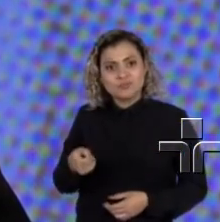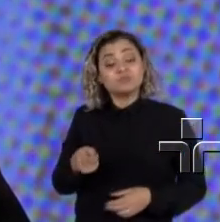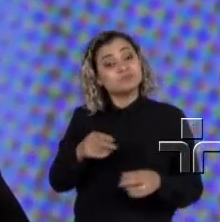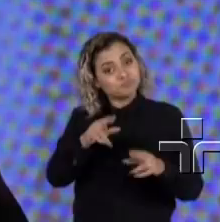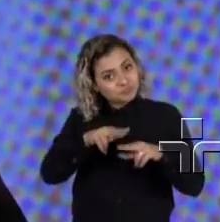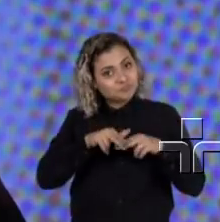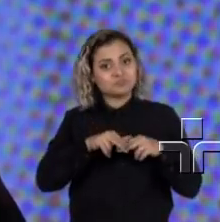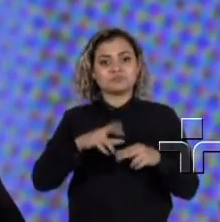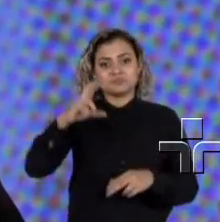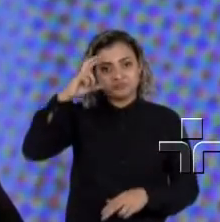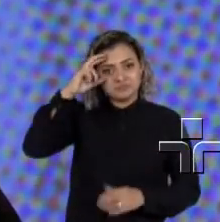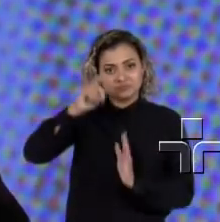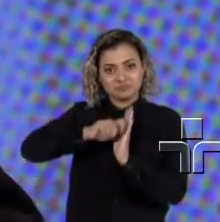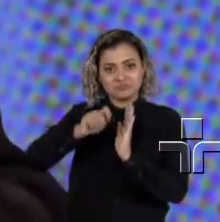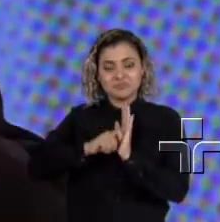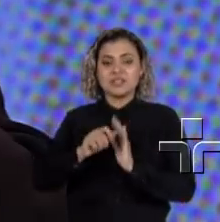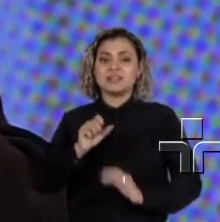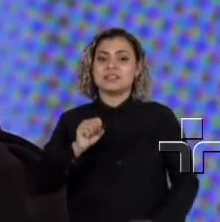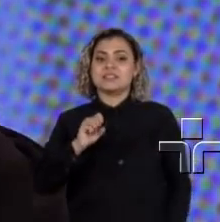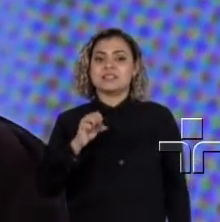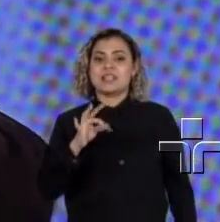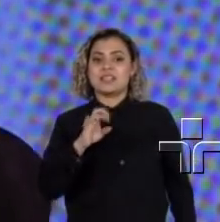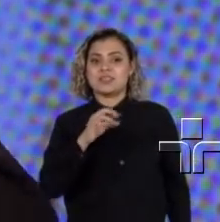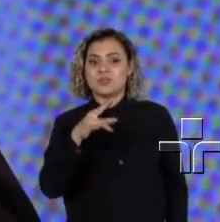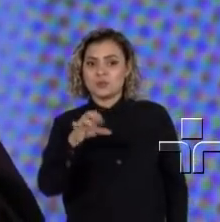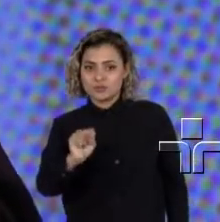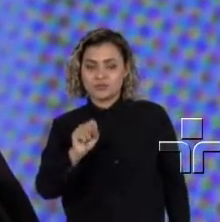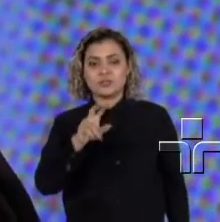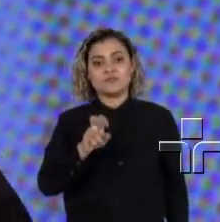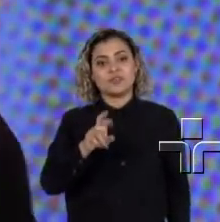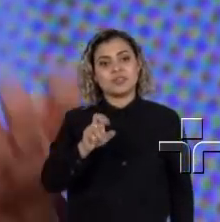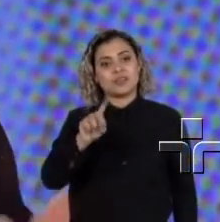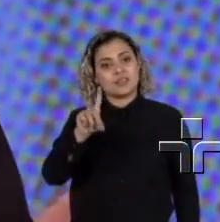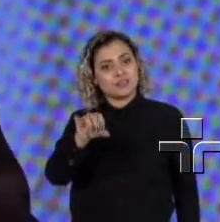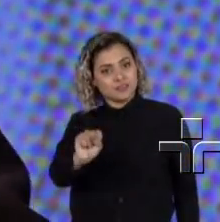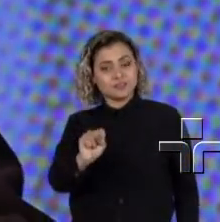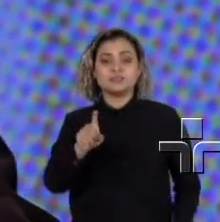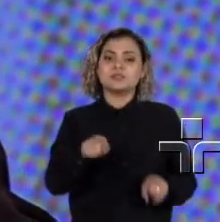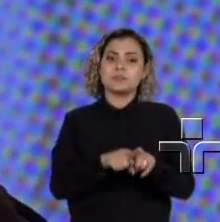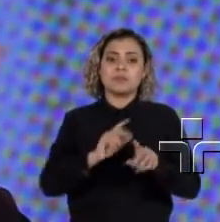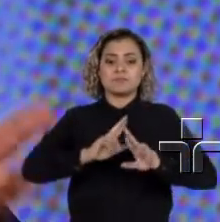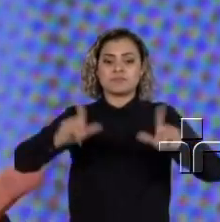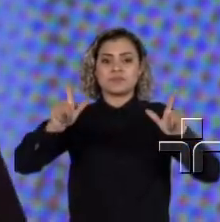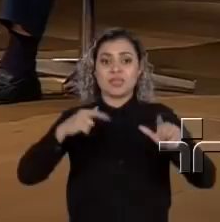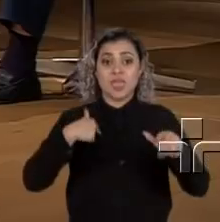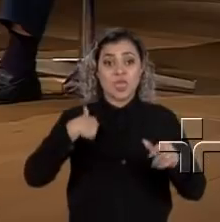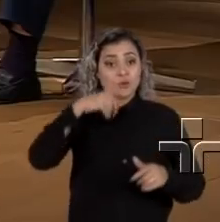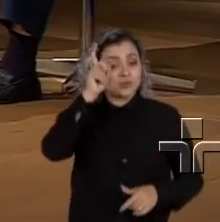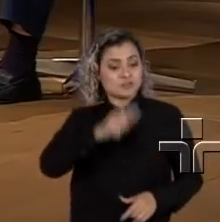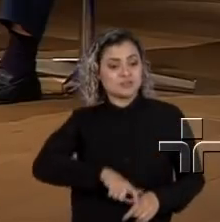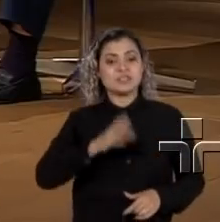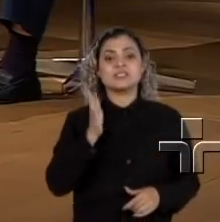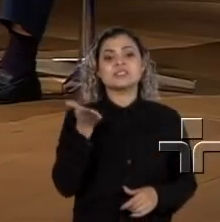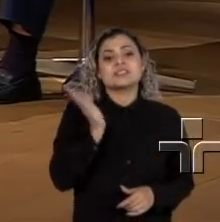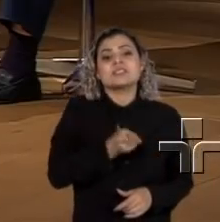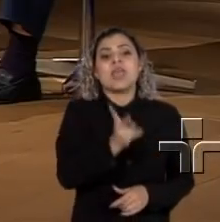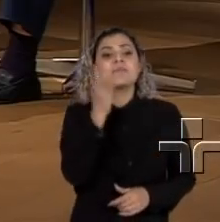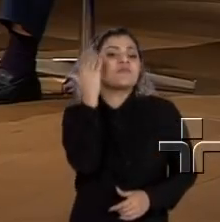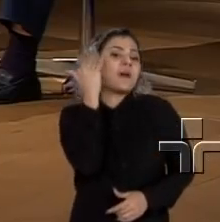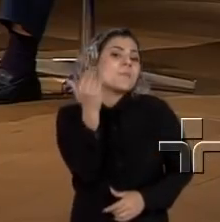foi uma experiência muito interessante para mim e foi uma virada do galã para o ator, né? Aos olhos do